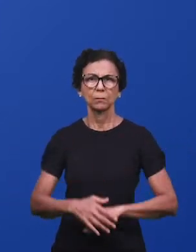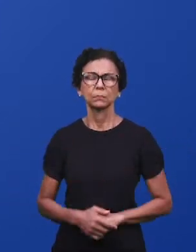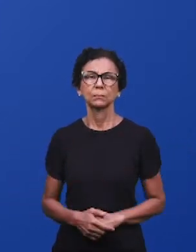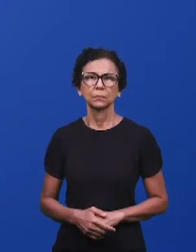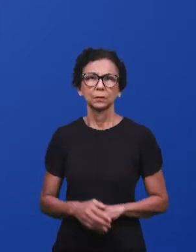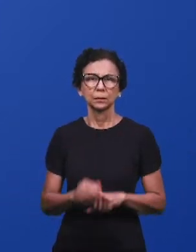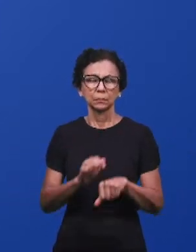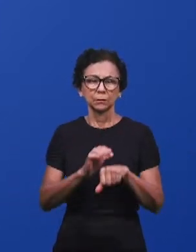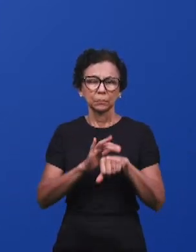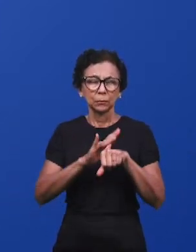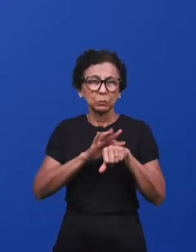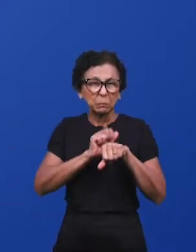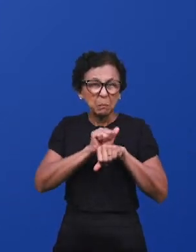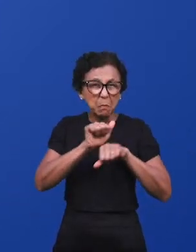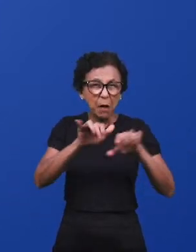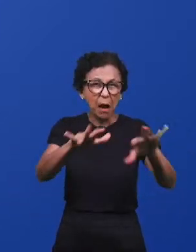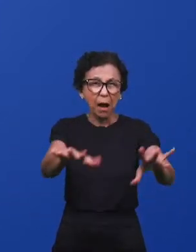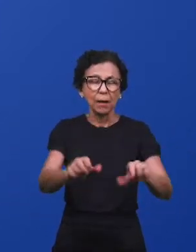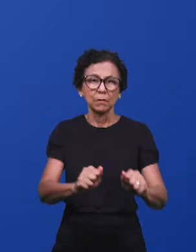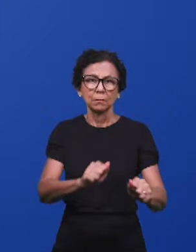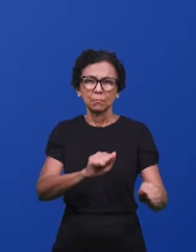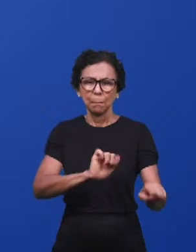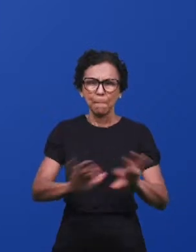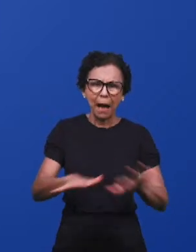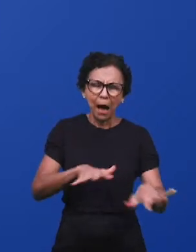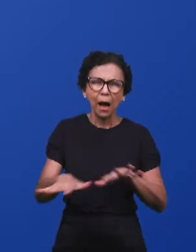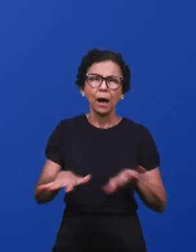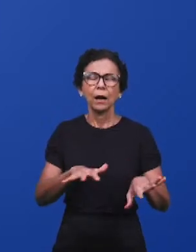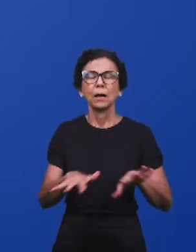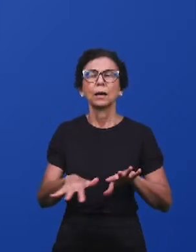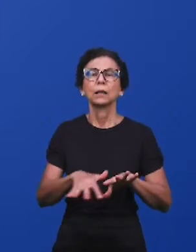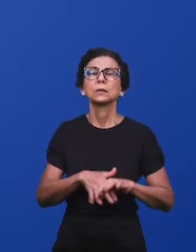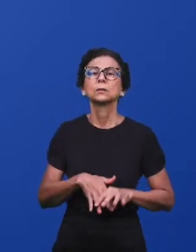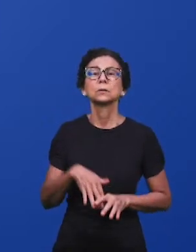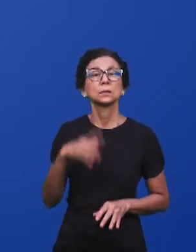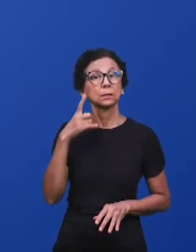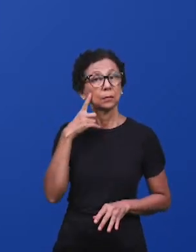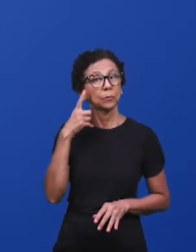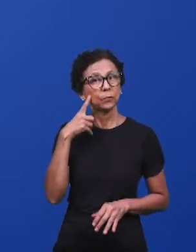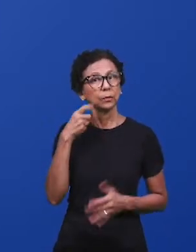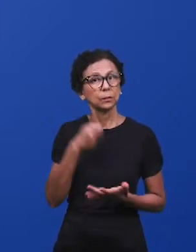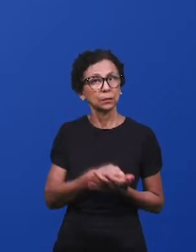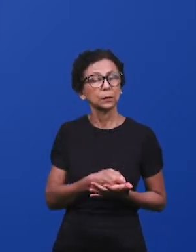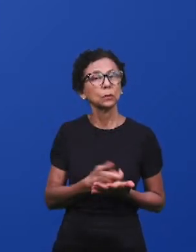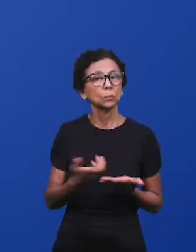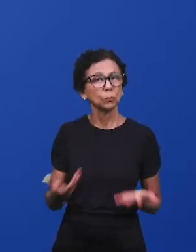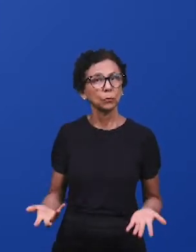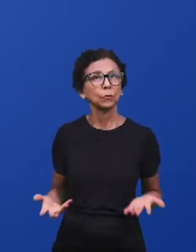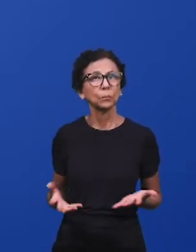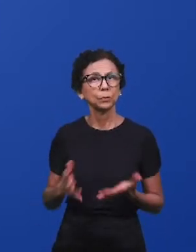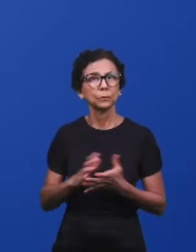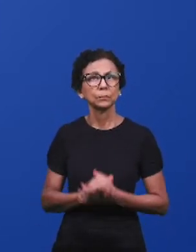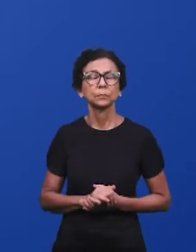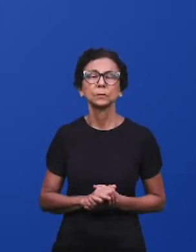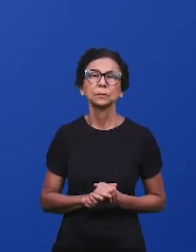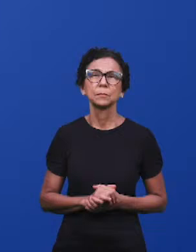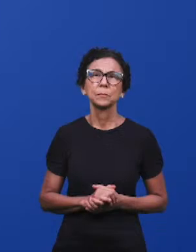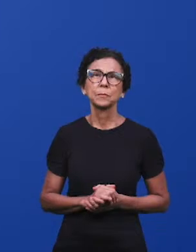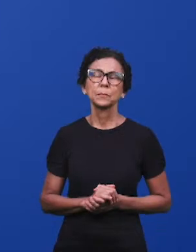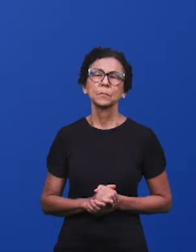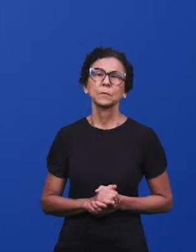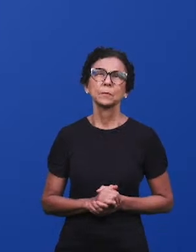a questão das fomes, porque não é só fome hoje que o homem vive, a questão do como o pastor Judith diz, o pão da